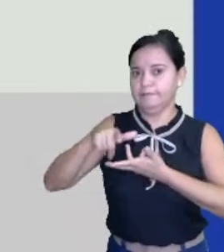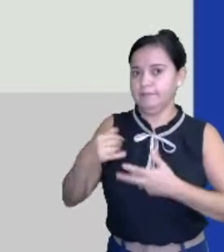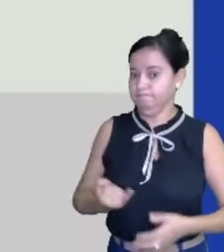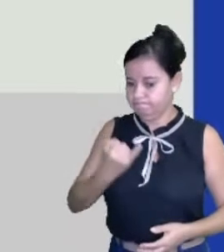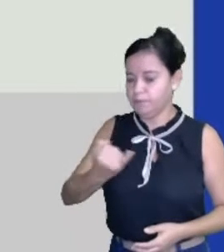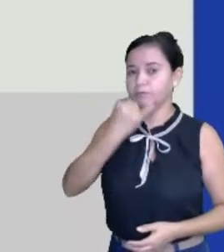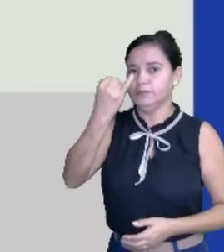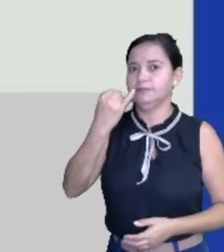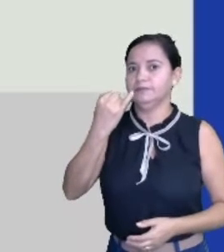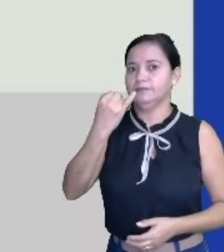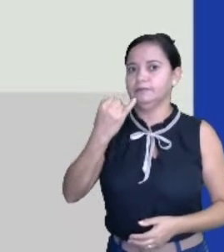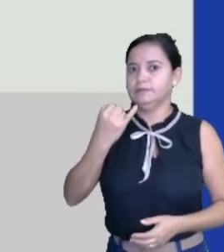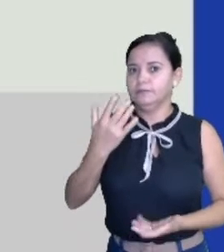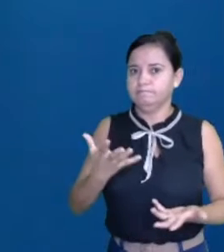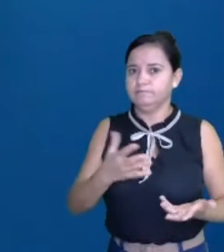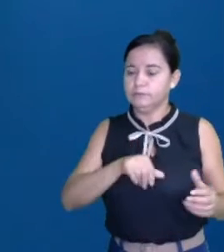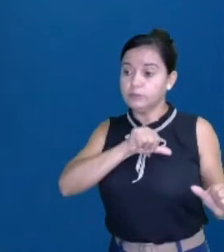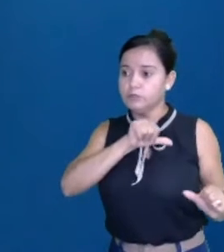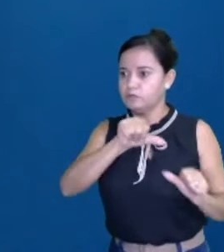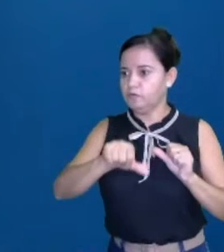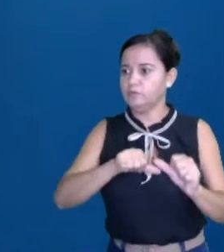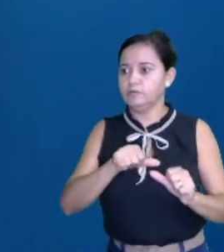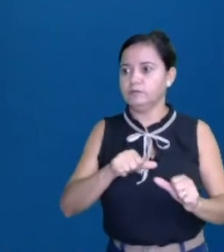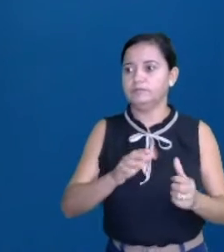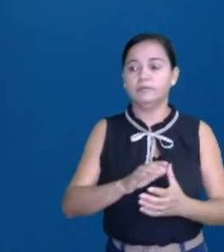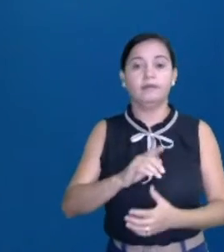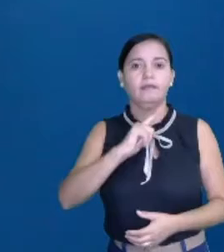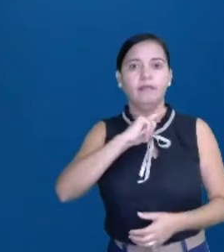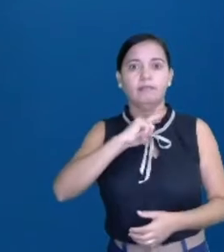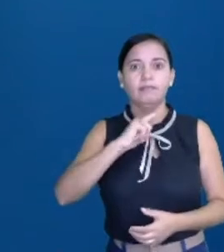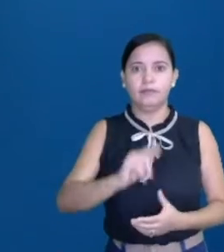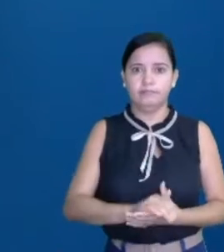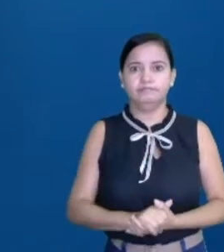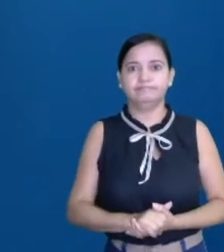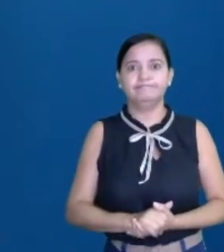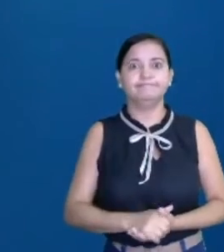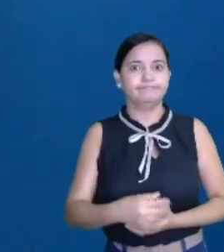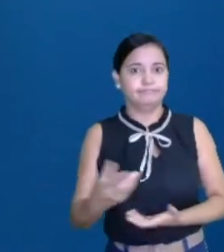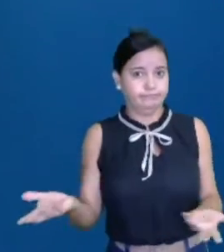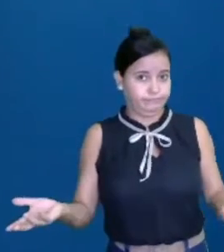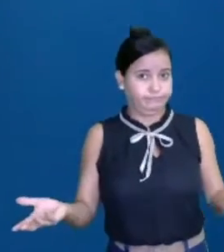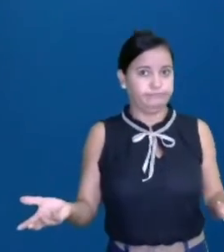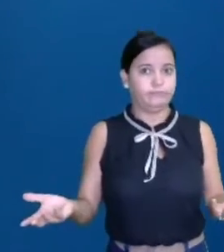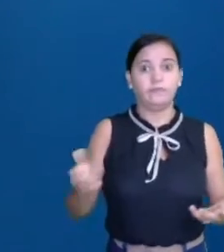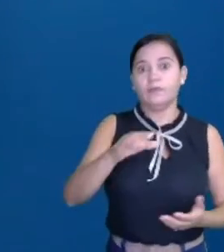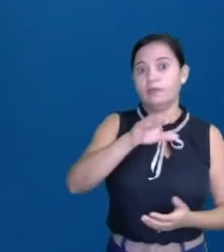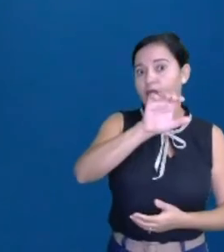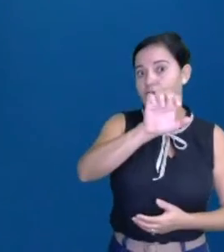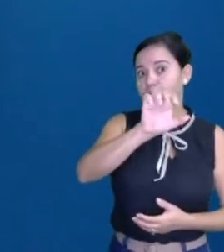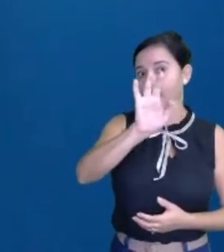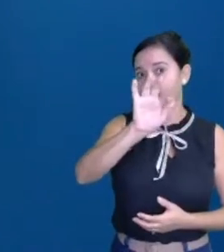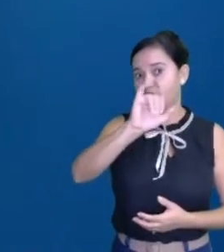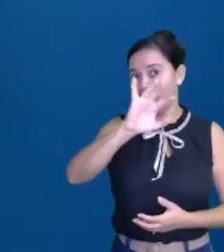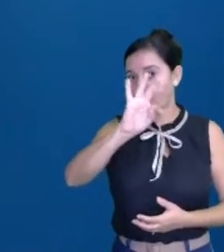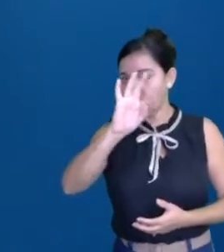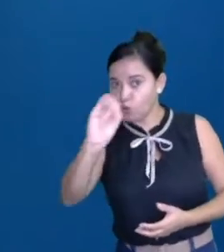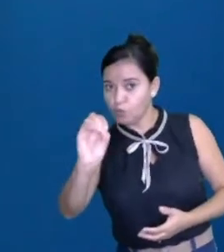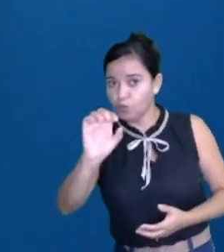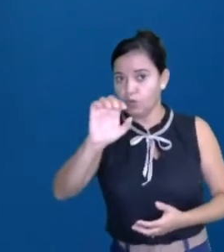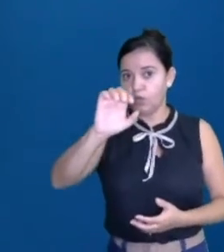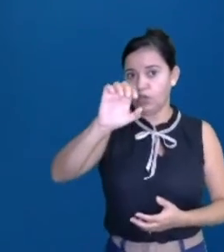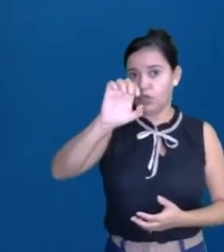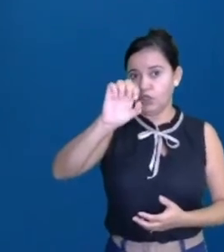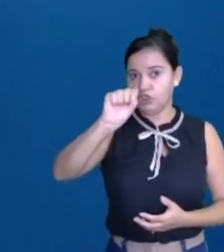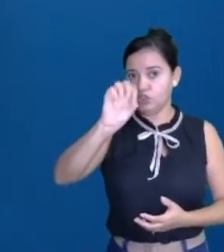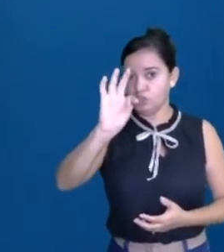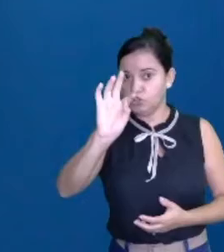o nosso planeta apto e que garanta a vida, que é o efeito estufa. E é isso que eu quero chamar a atenção de vocês, gente. O efeito estufa ele não é algo